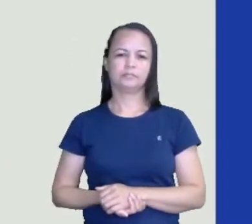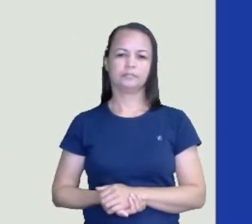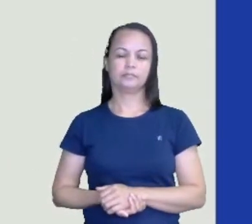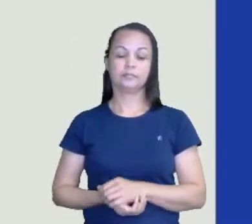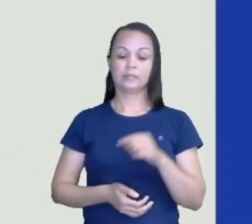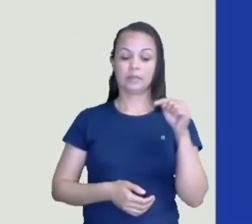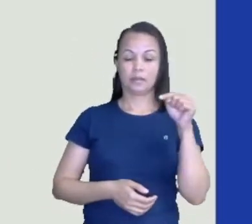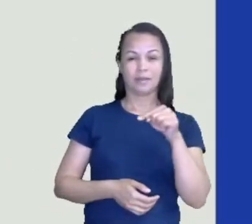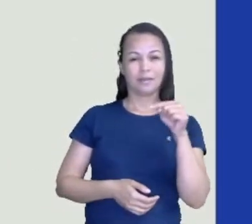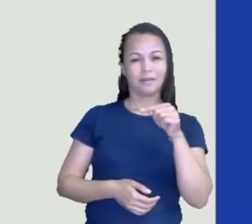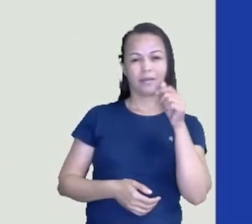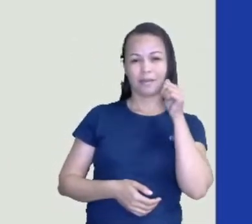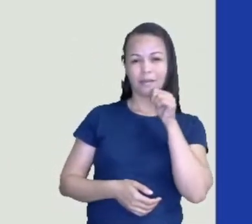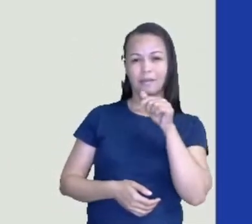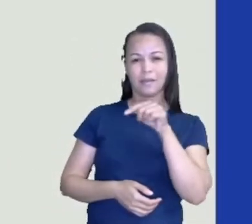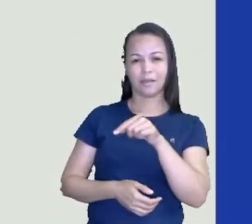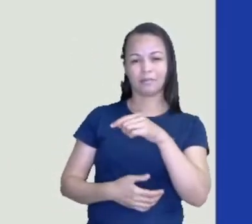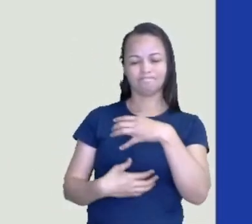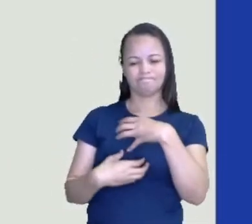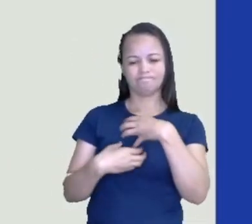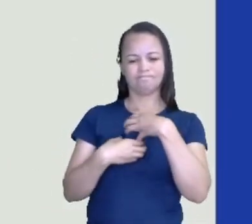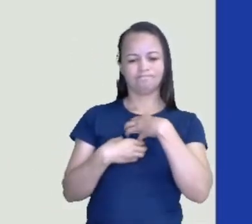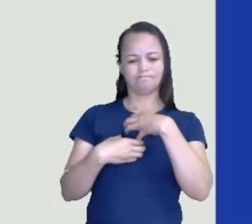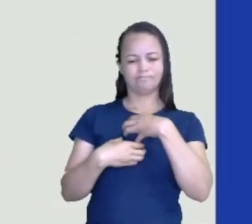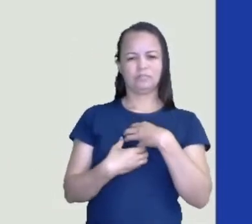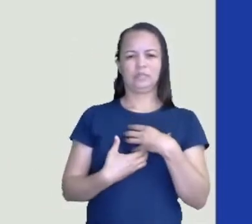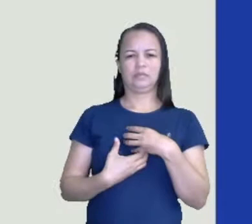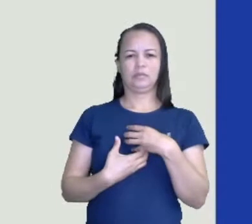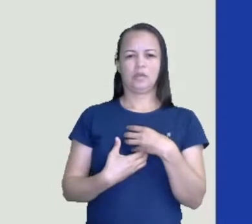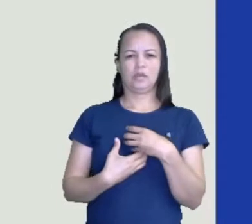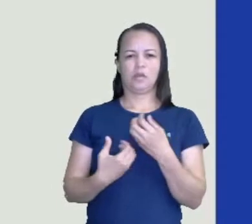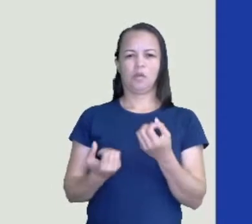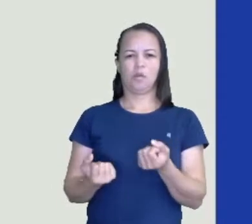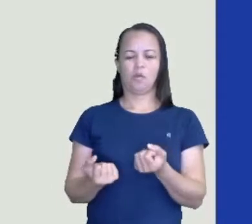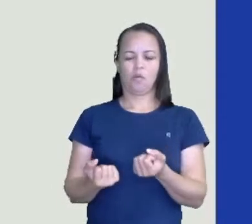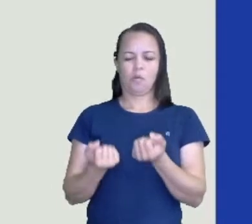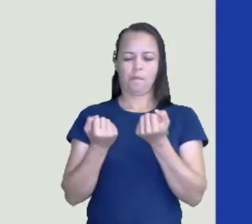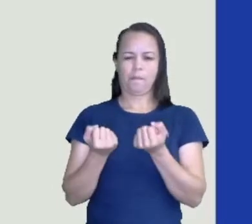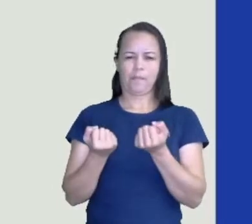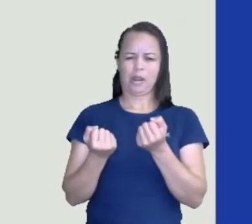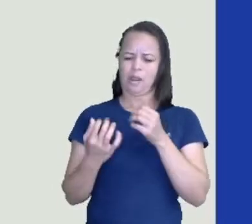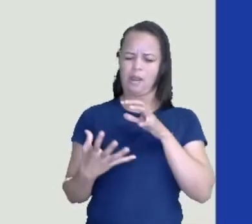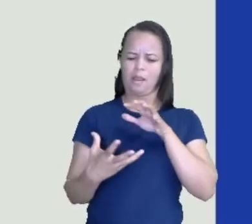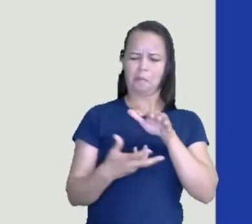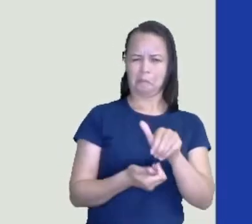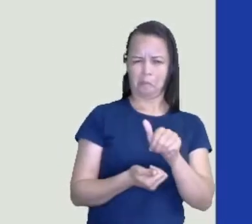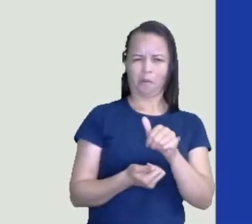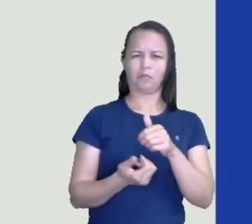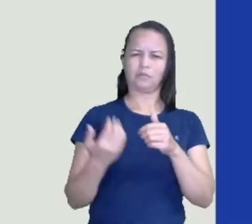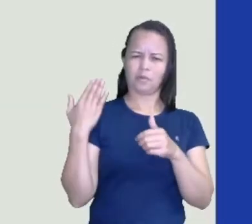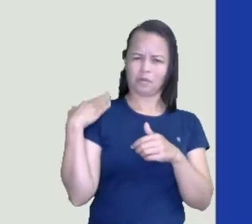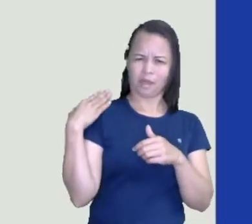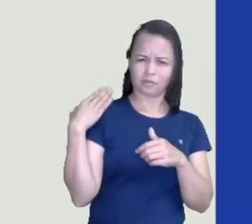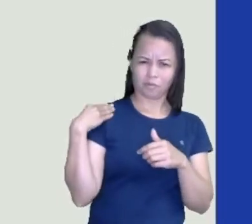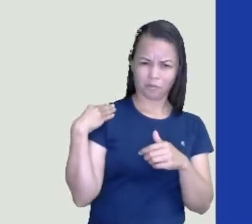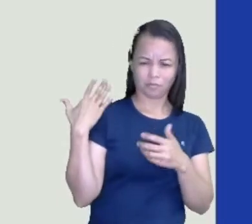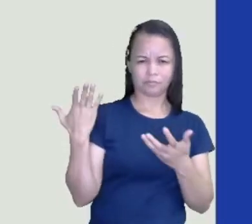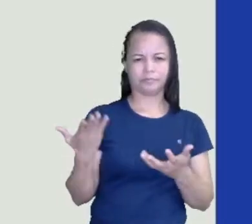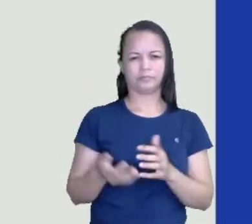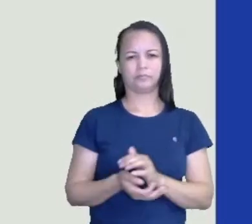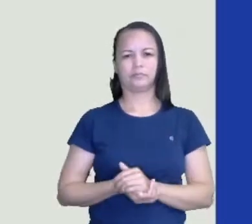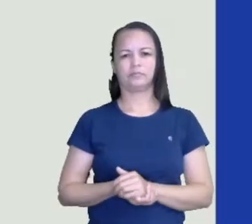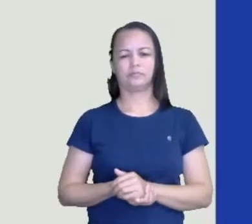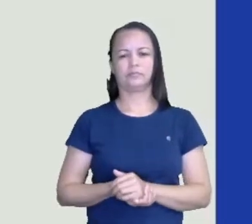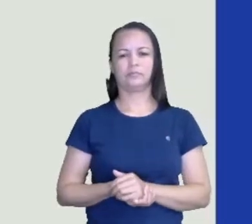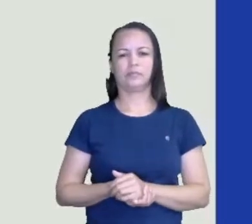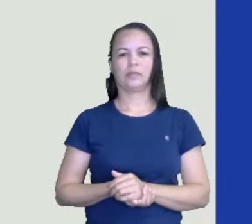Ela está sentindo o peso do mundo nas costas. Em rio que